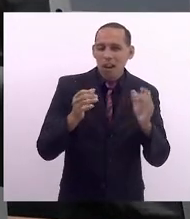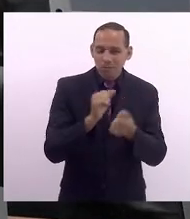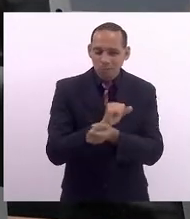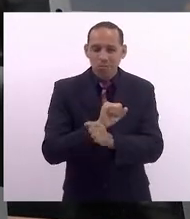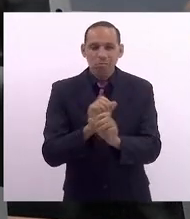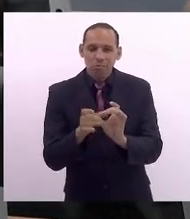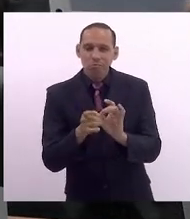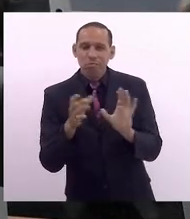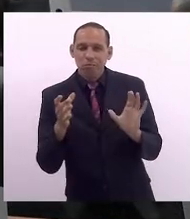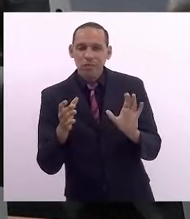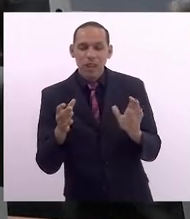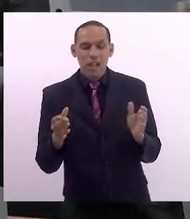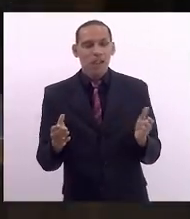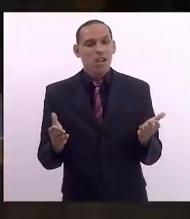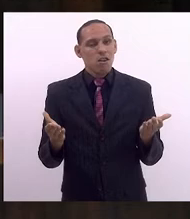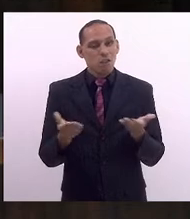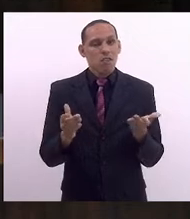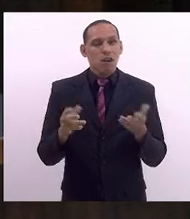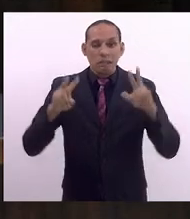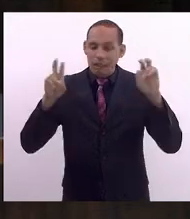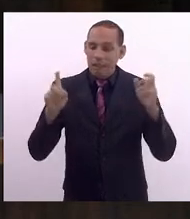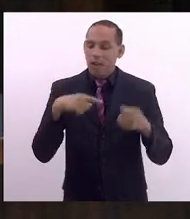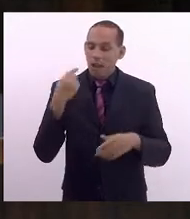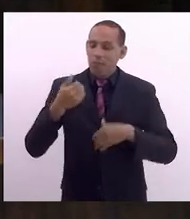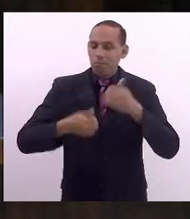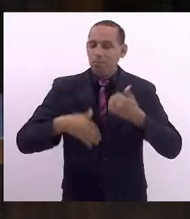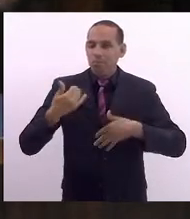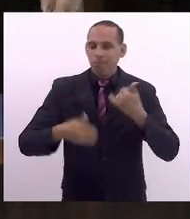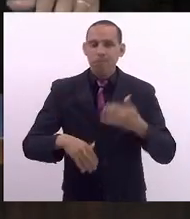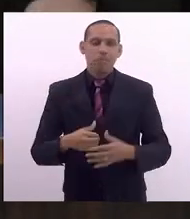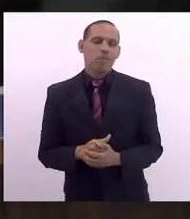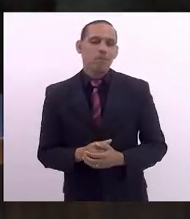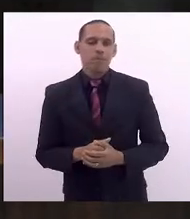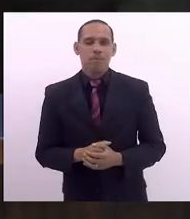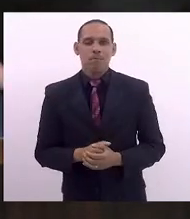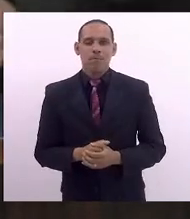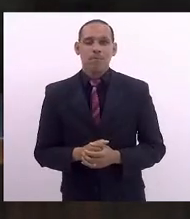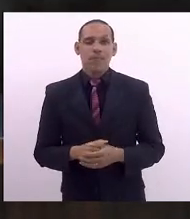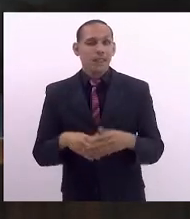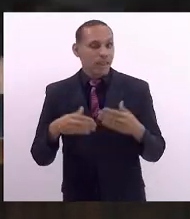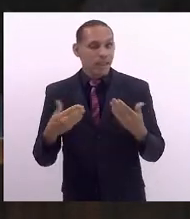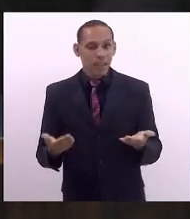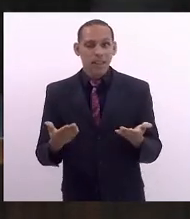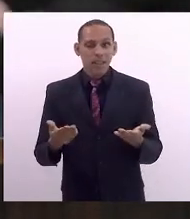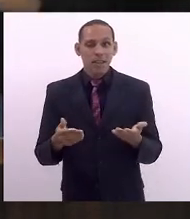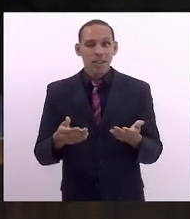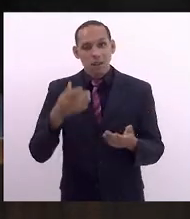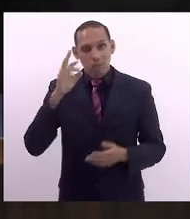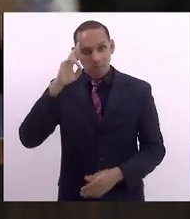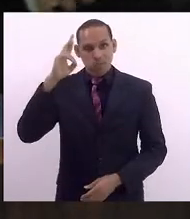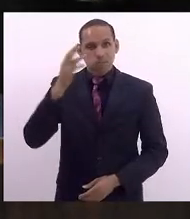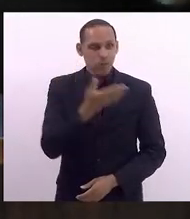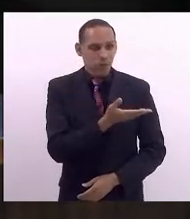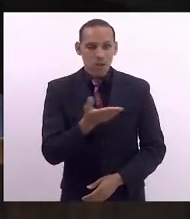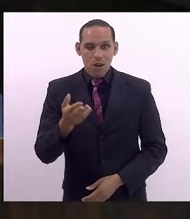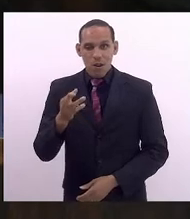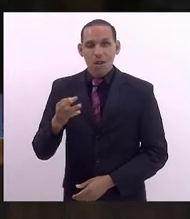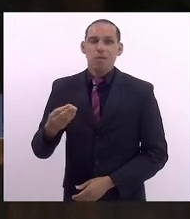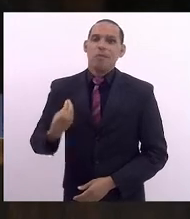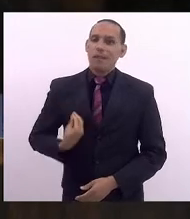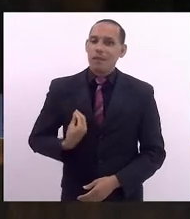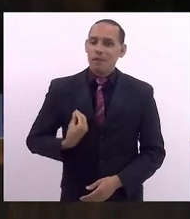da temática que vamos trabalhar aqui hoje. Então, as autoridades presentes, senhoras e